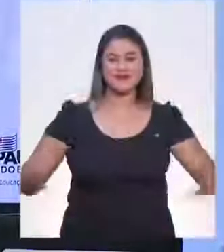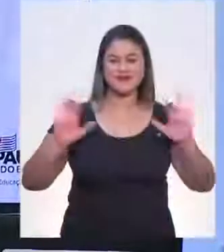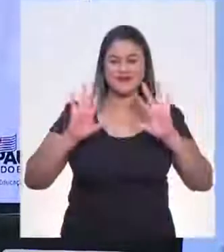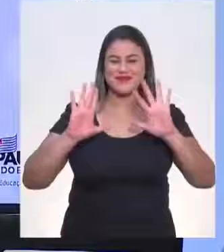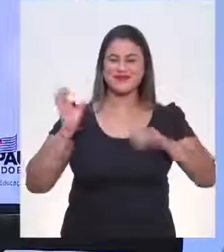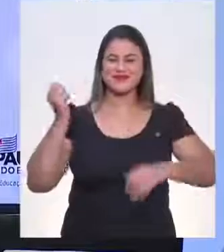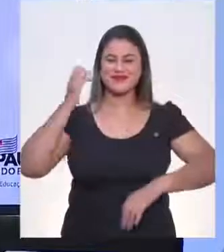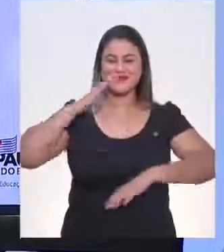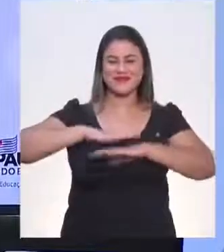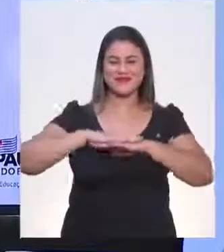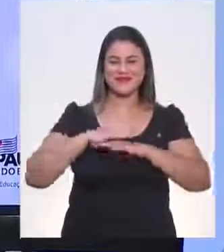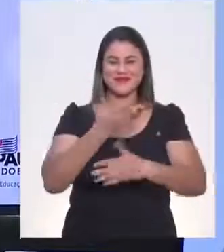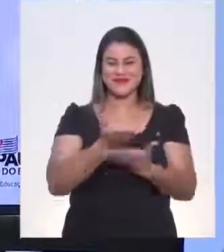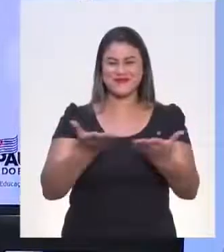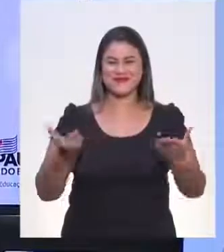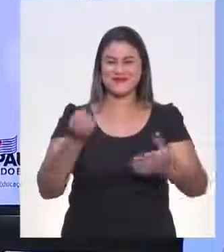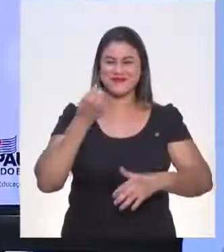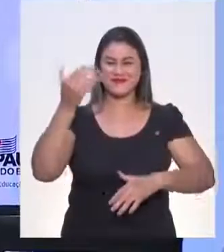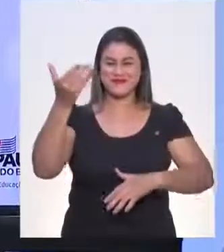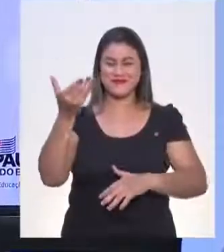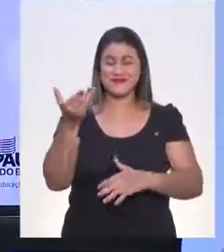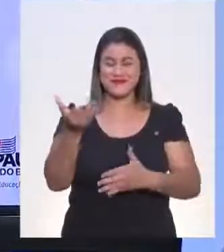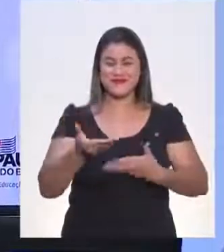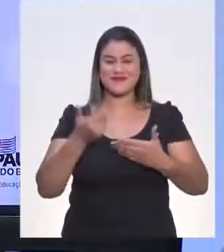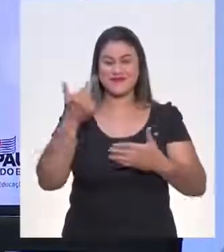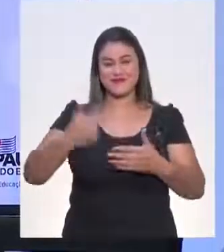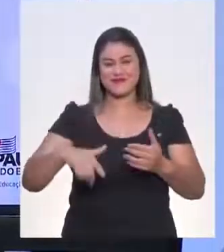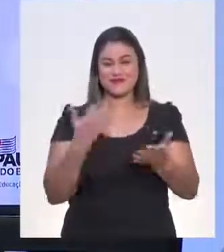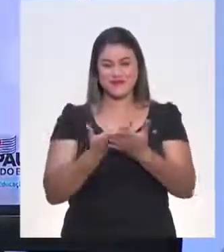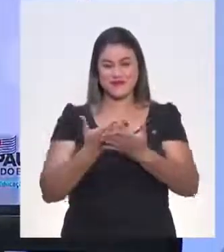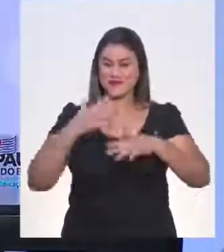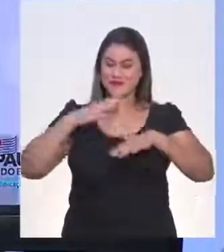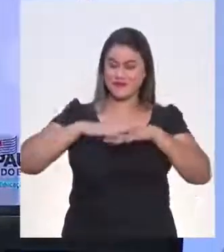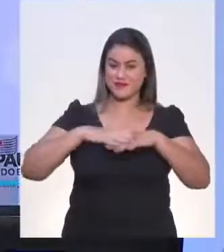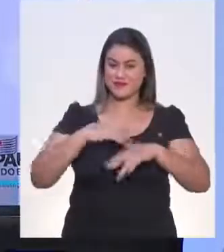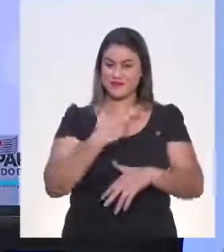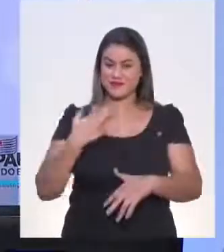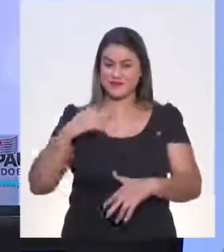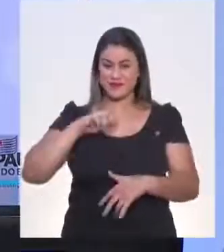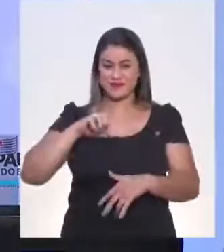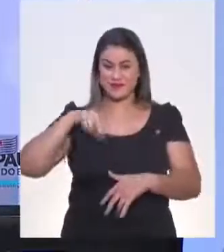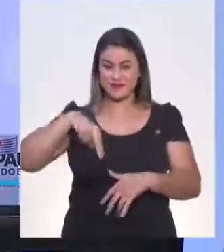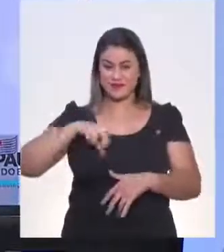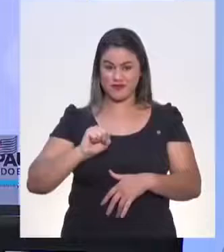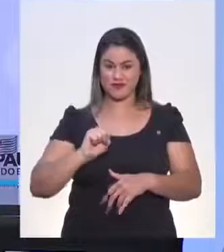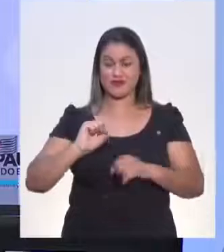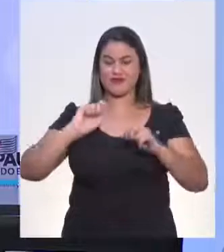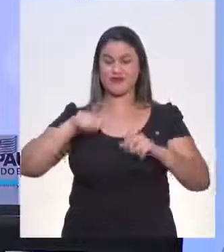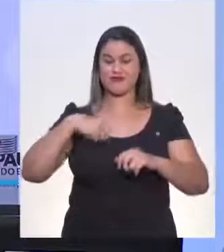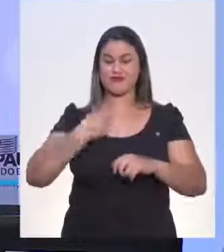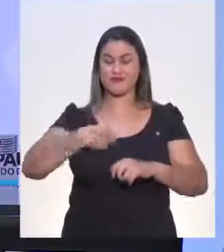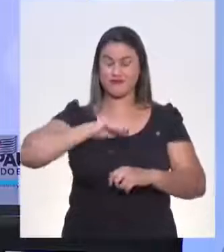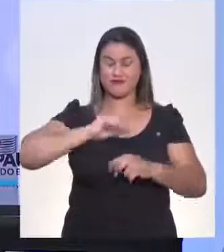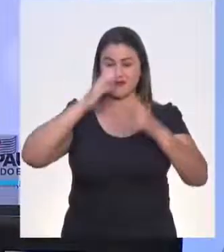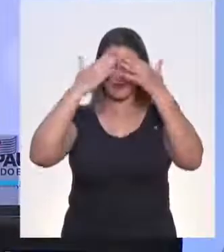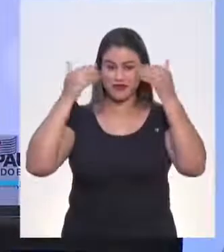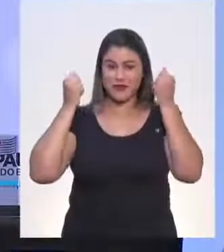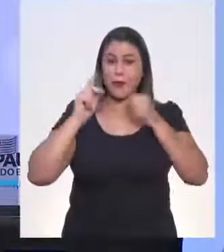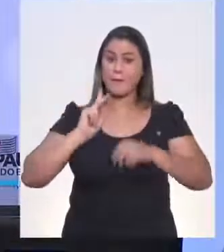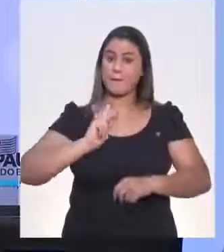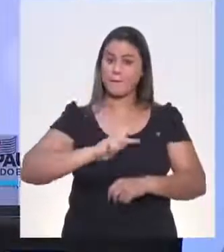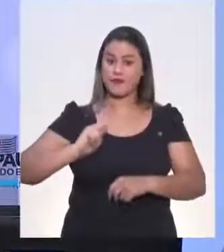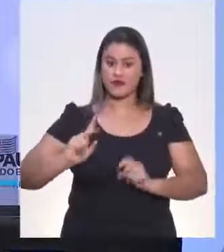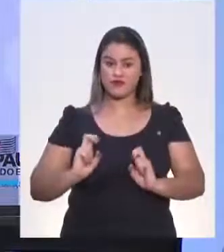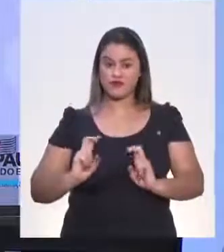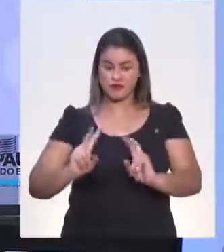Olá, boa tarde. Sejam todos bem-vindos para mais uma aula de matemática. Meu nome é Jonas, vou ser o professor de vocês aqui hoje. Vou continuar a